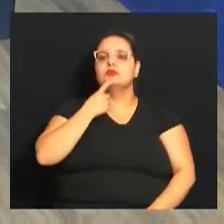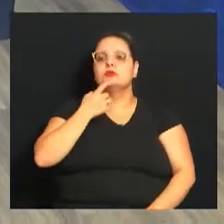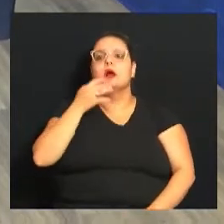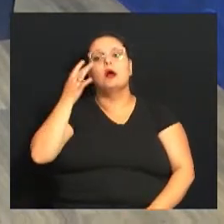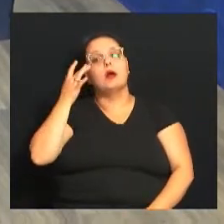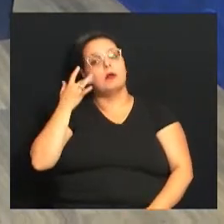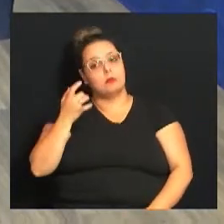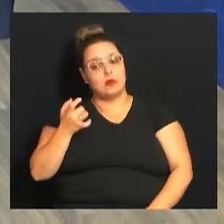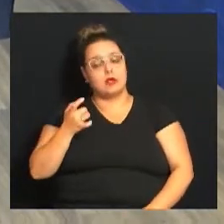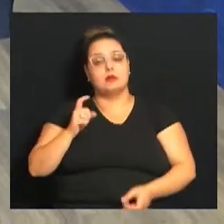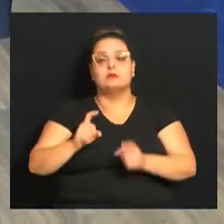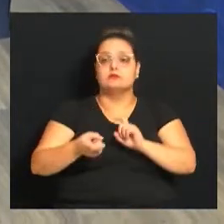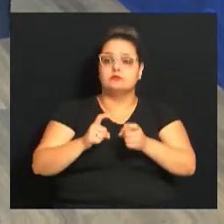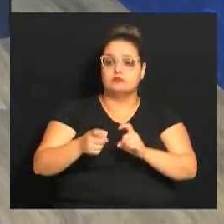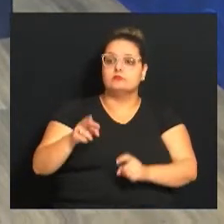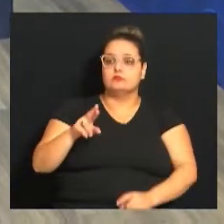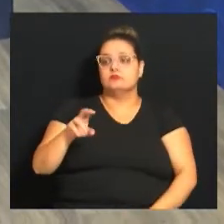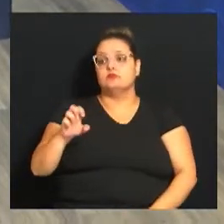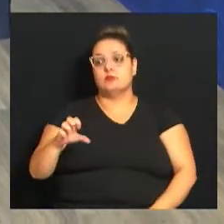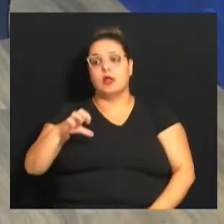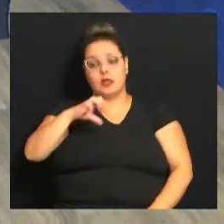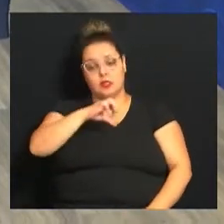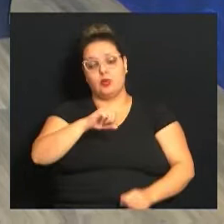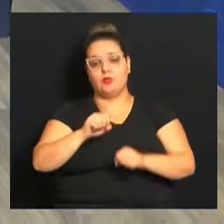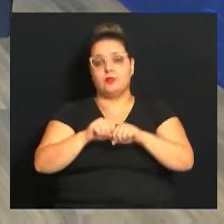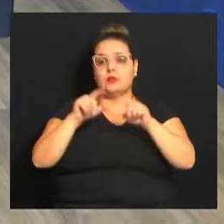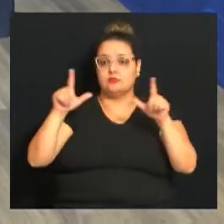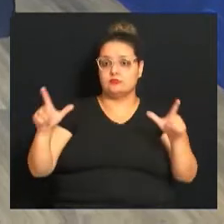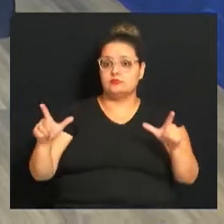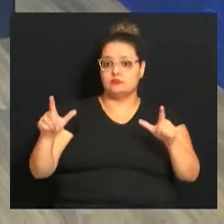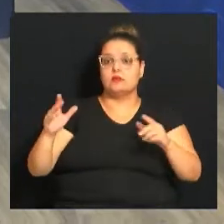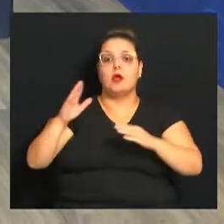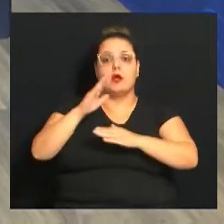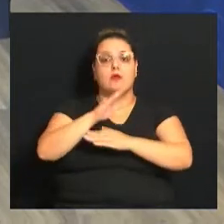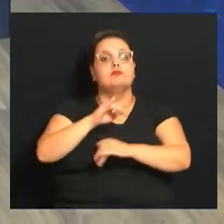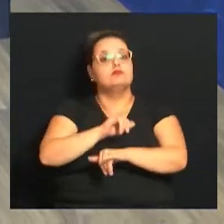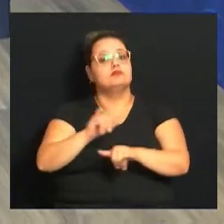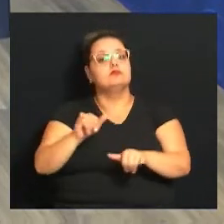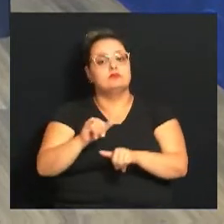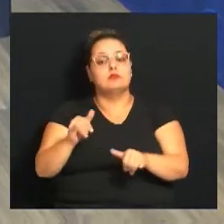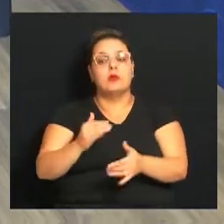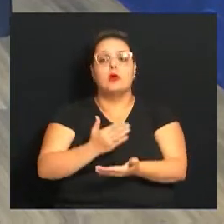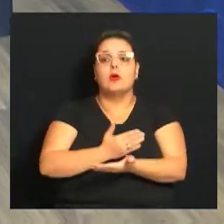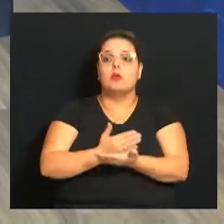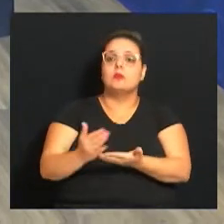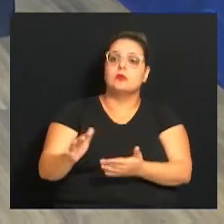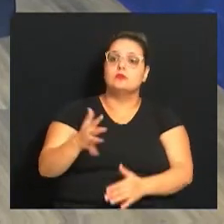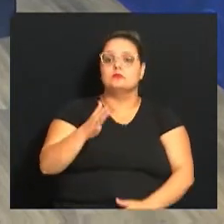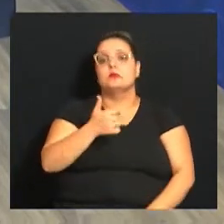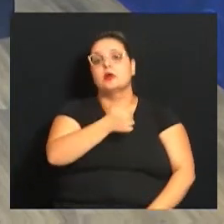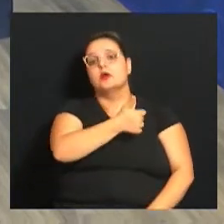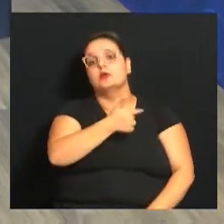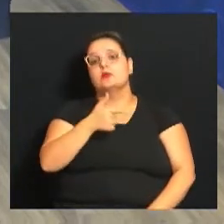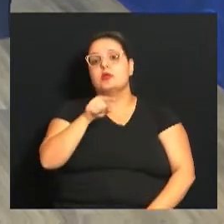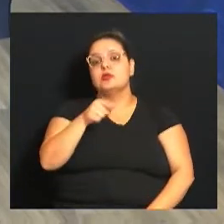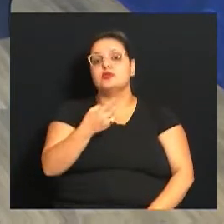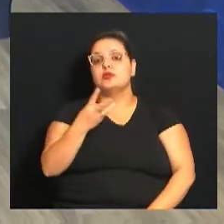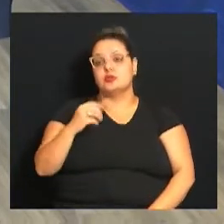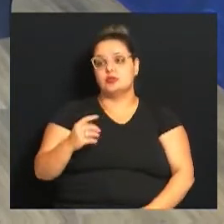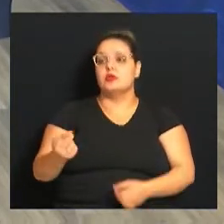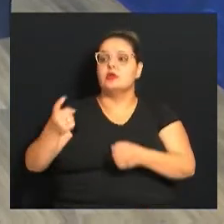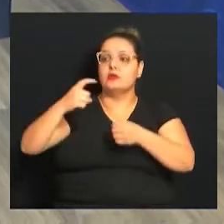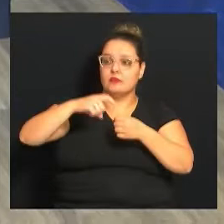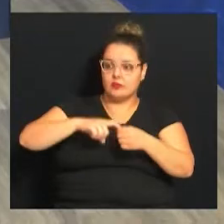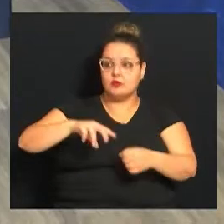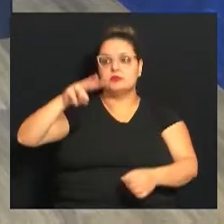reunião extraordinária a partir das 9 horas da manhã. Câmara Notícia começando após por volta do 12h30. E você volta na